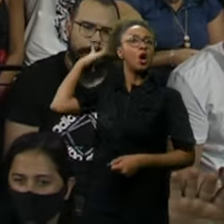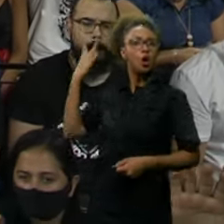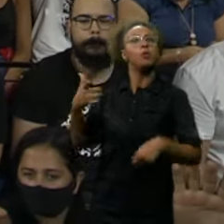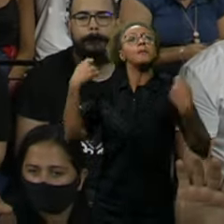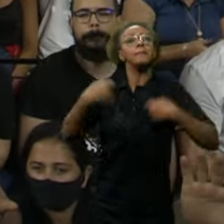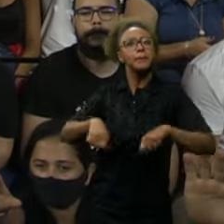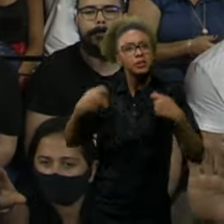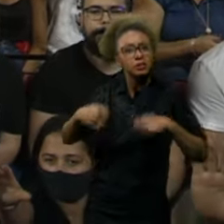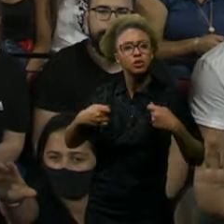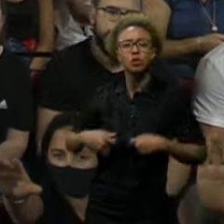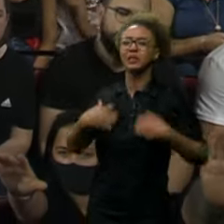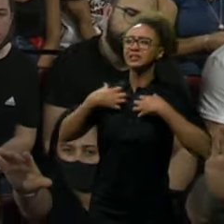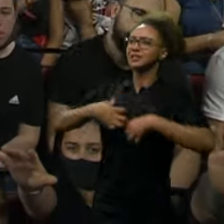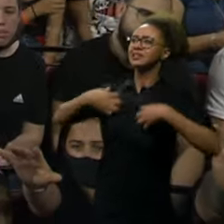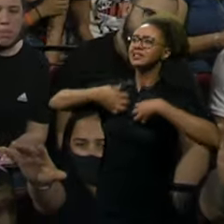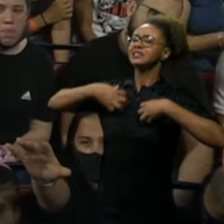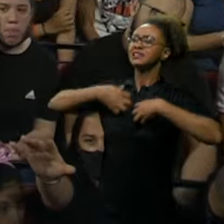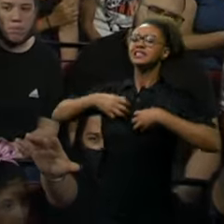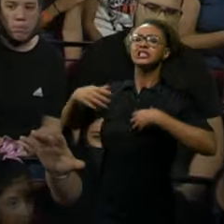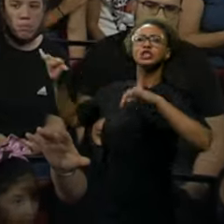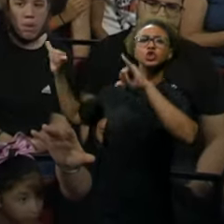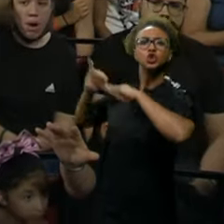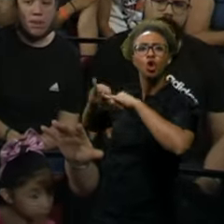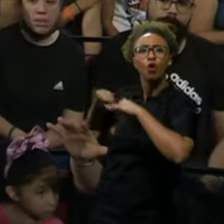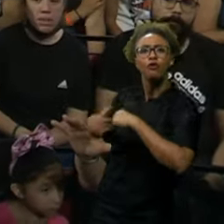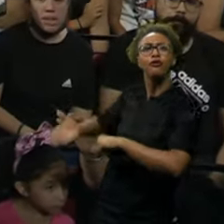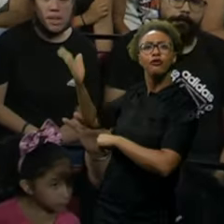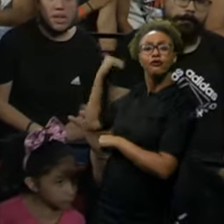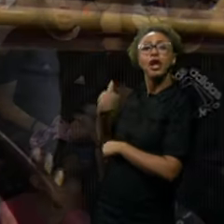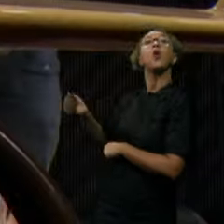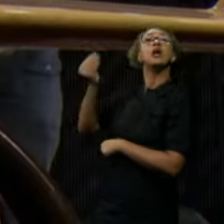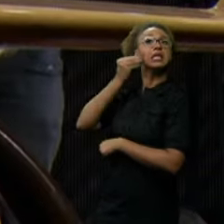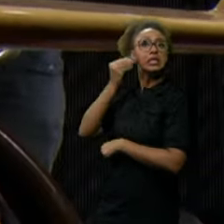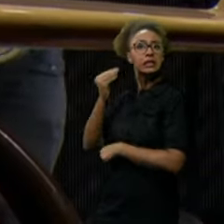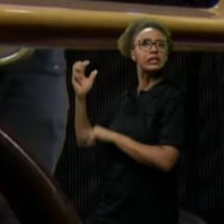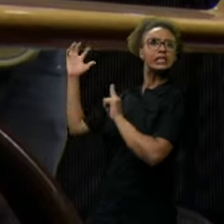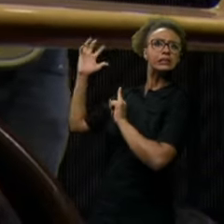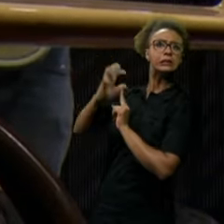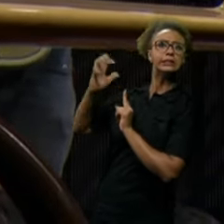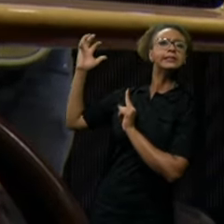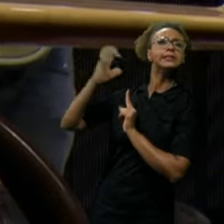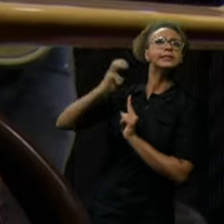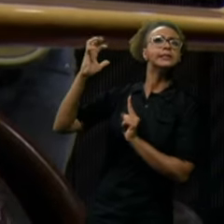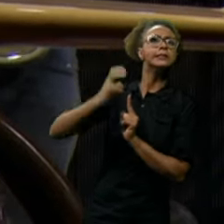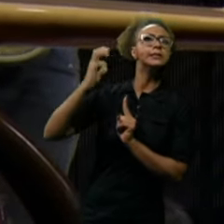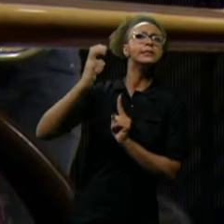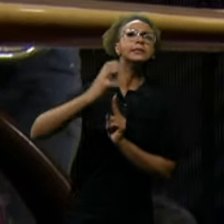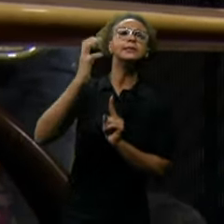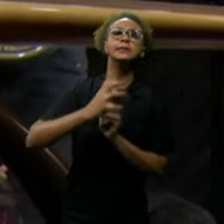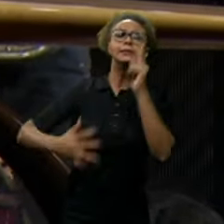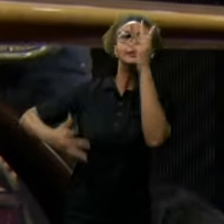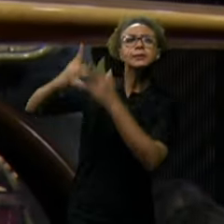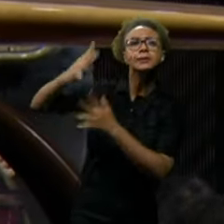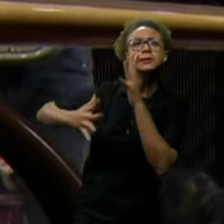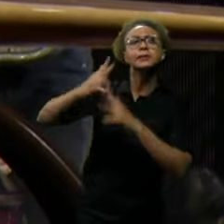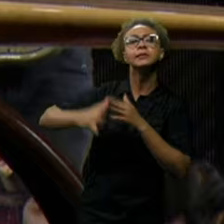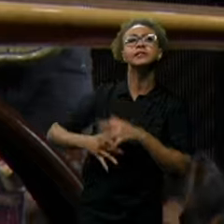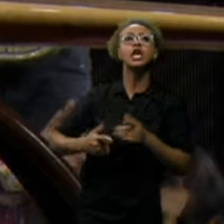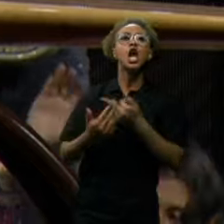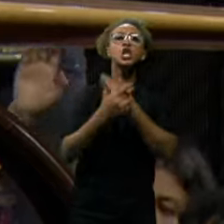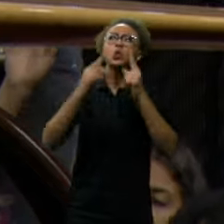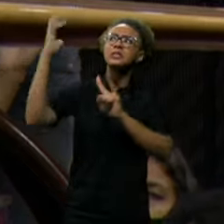partida adoro do que um dia te fez sofrer vai querer te visitar no caminho e destino o seu futuro